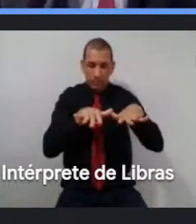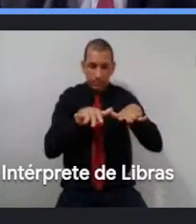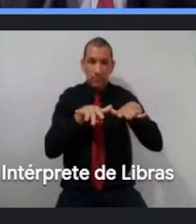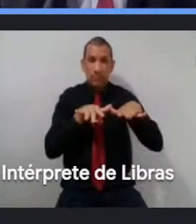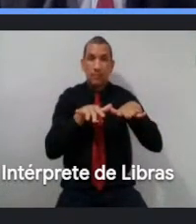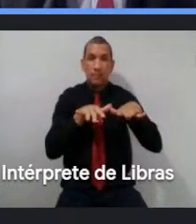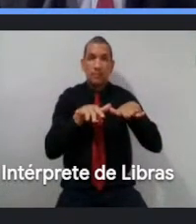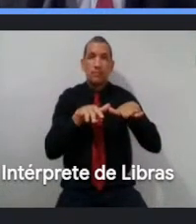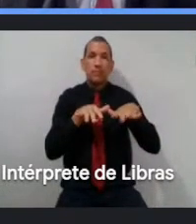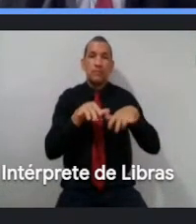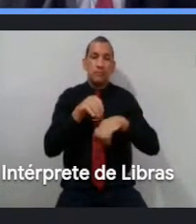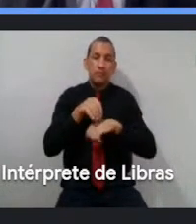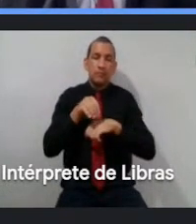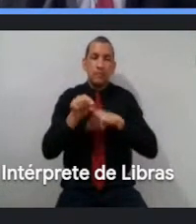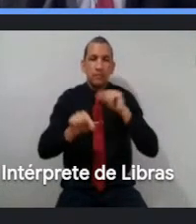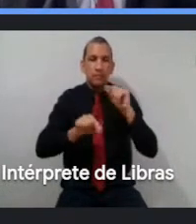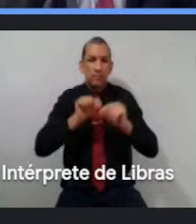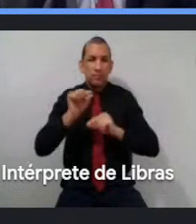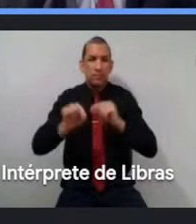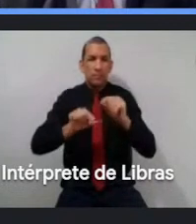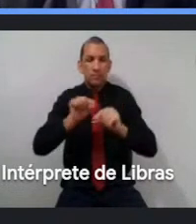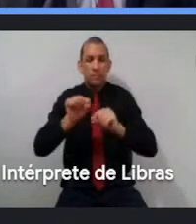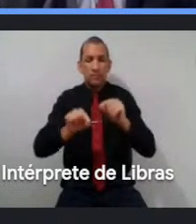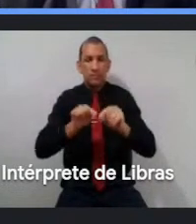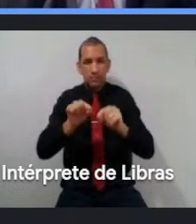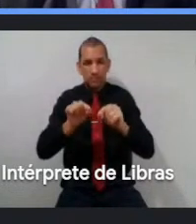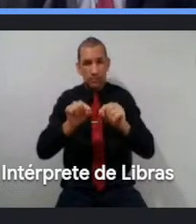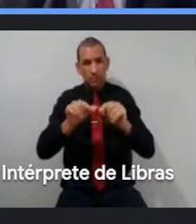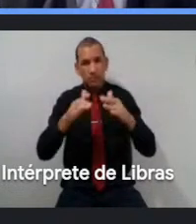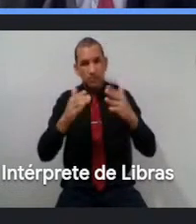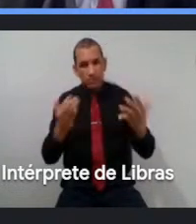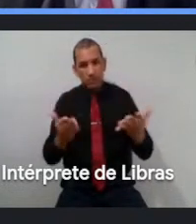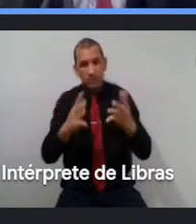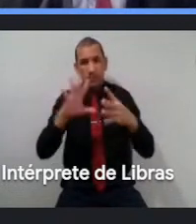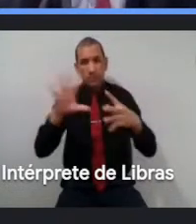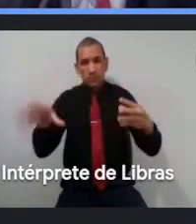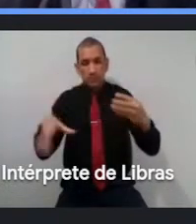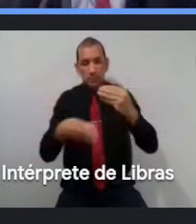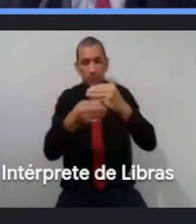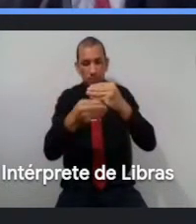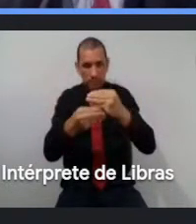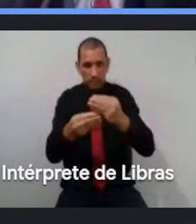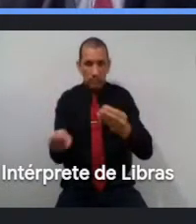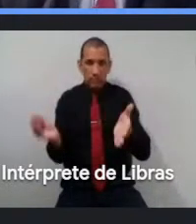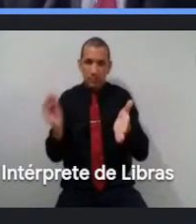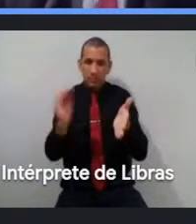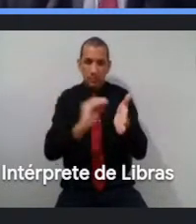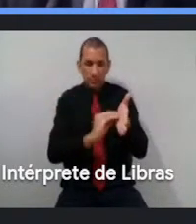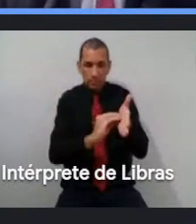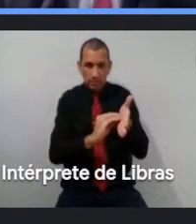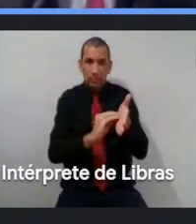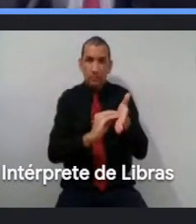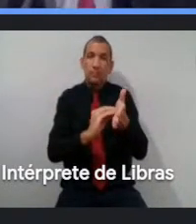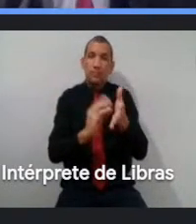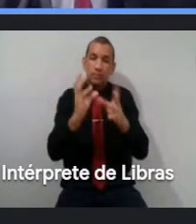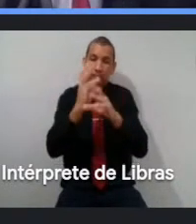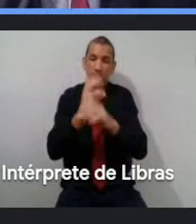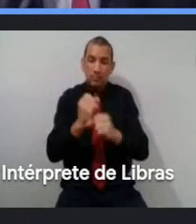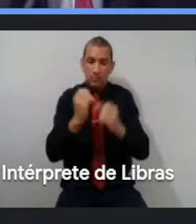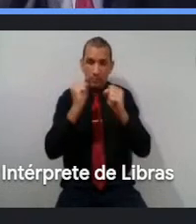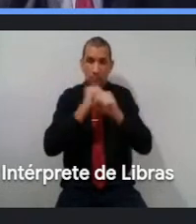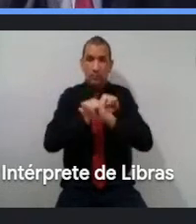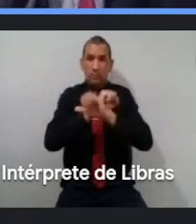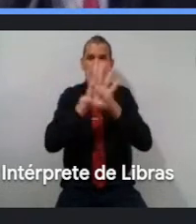sugeriu diligência para fosse e complementados informações antes estado